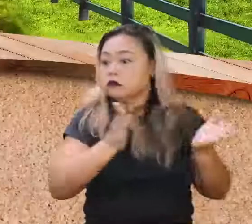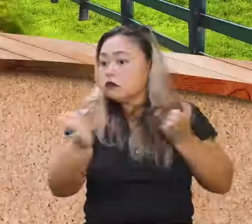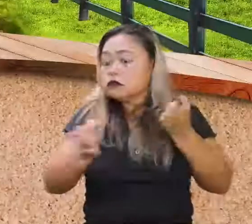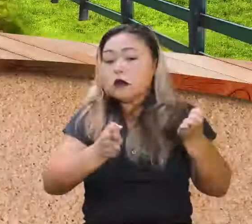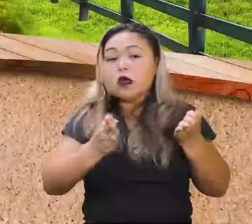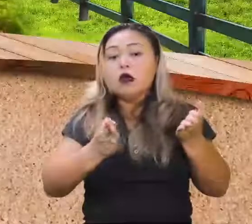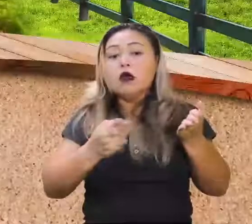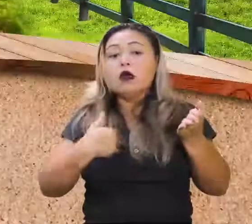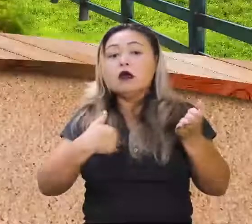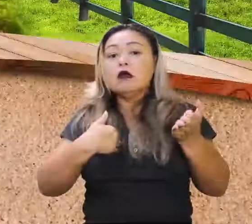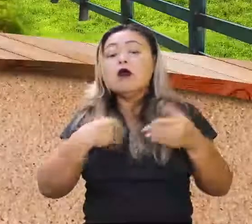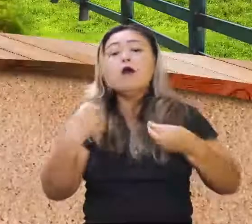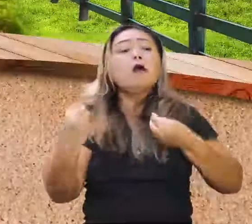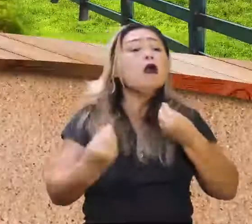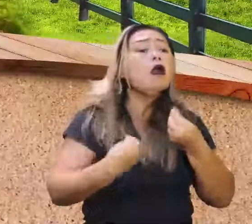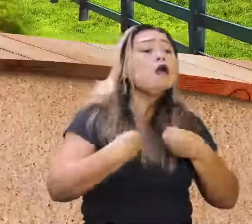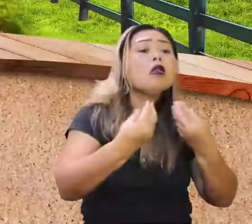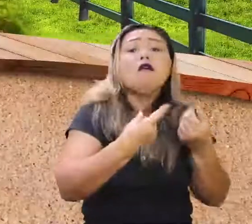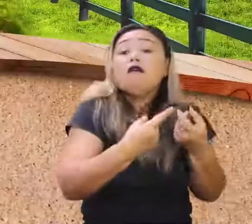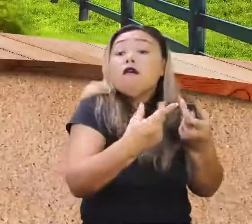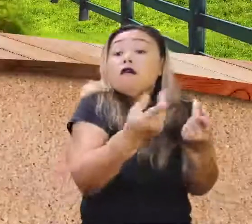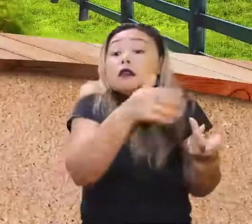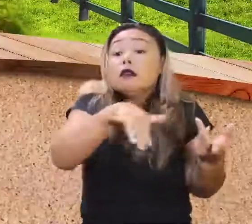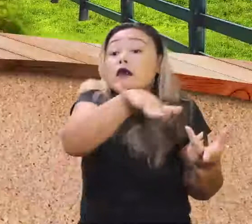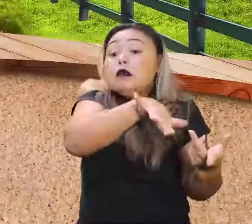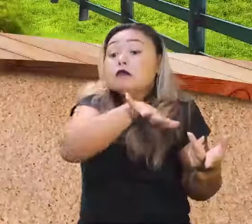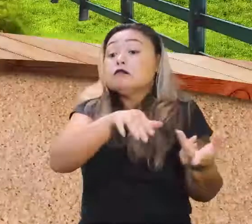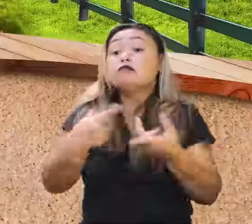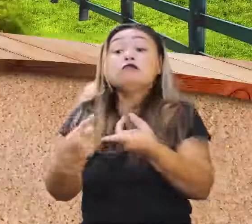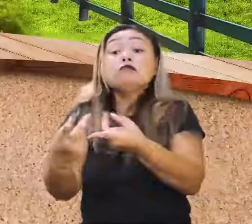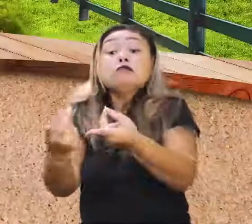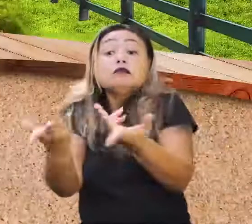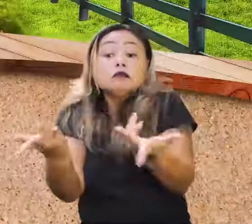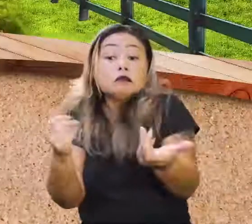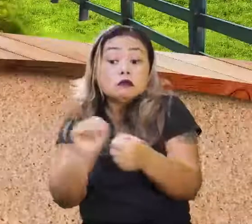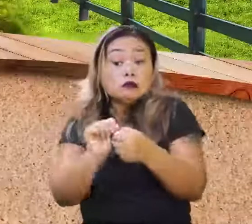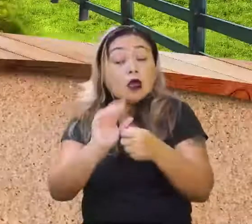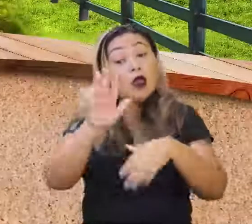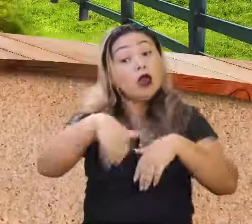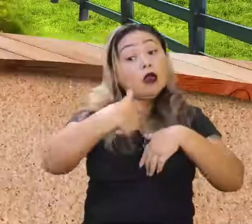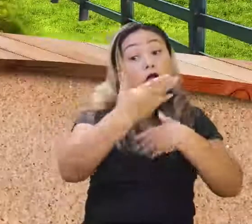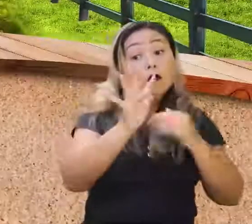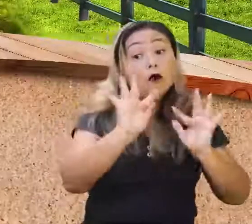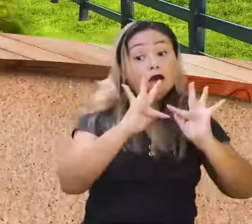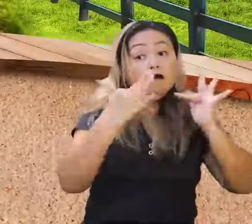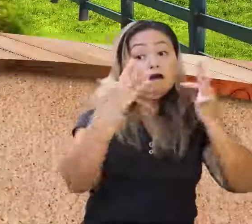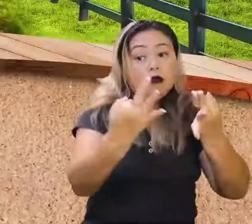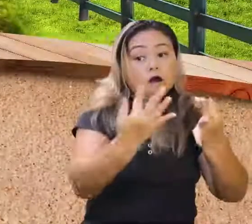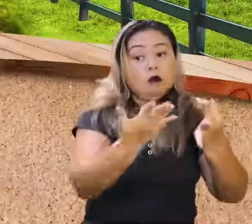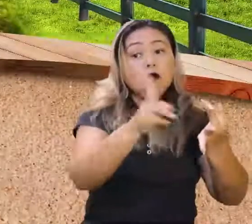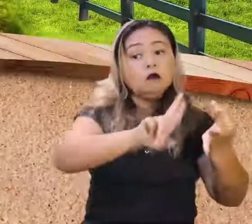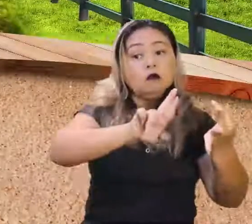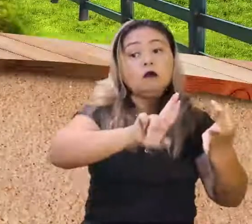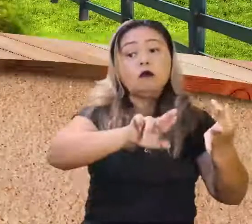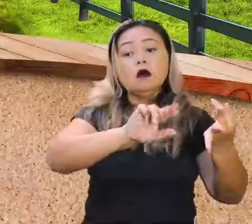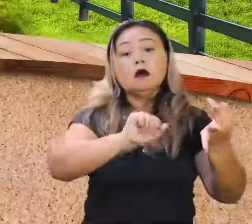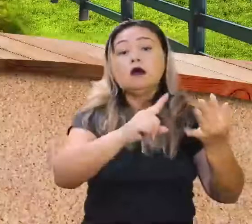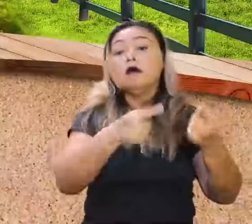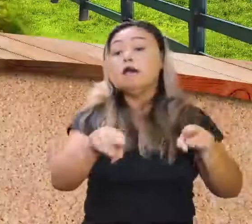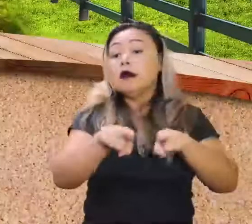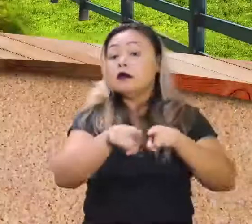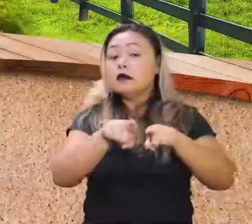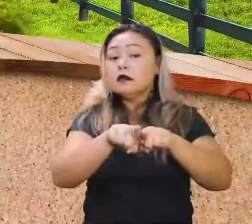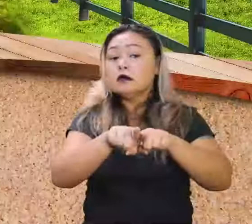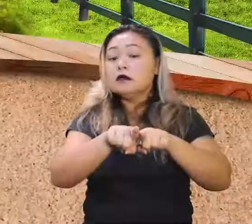o processo de para quem eu vou fornecer, tanto para consumo familiar, como quando você tem uma